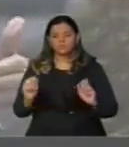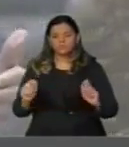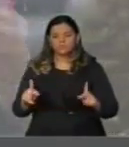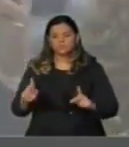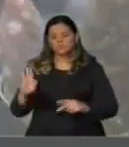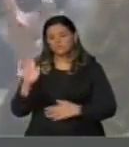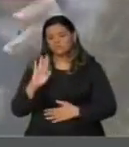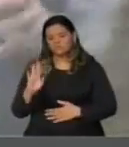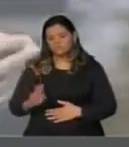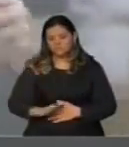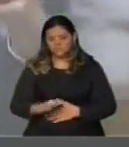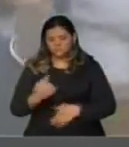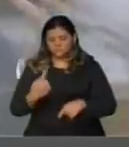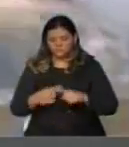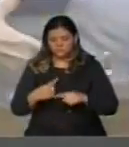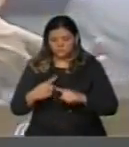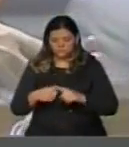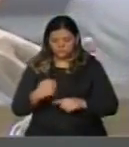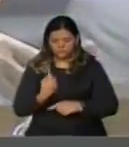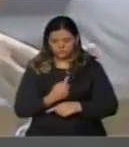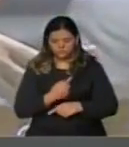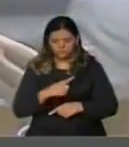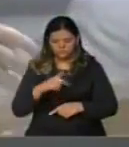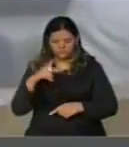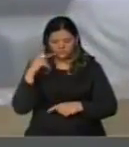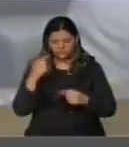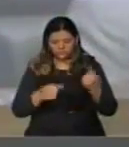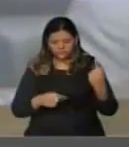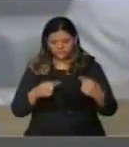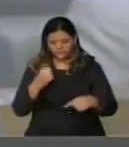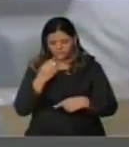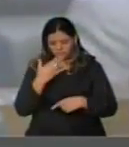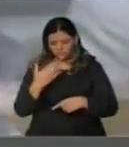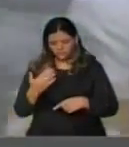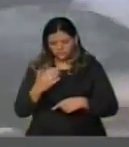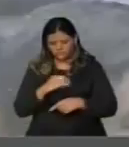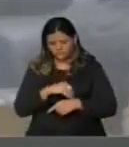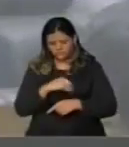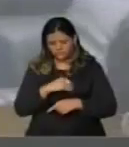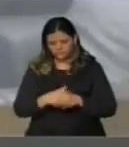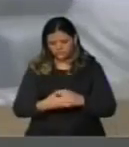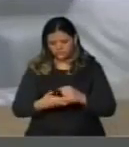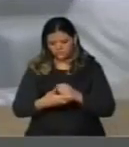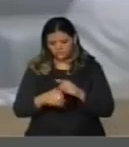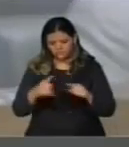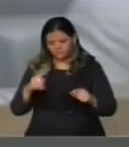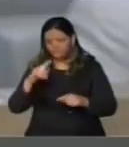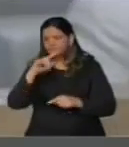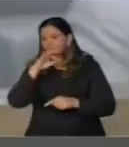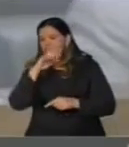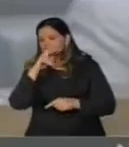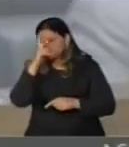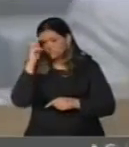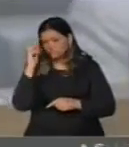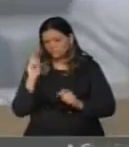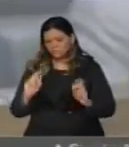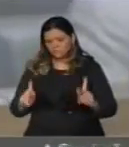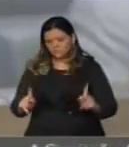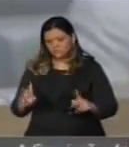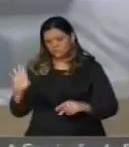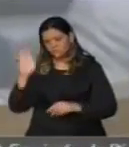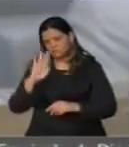dizer que nós temos uma política boa para o salário mínimo, mas temos uma política muito ruim para os aposentados